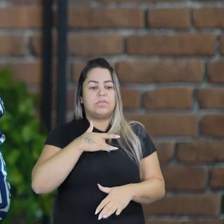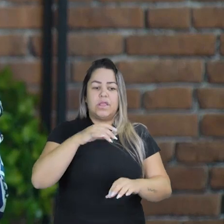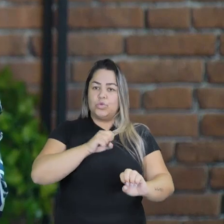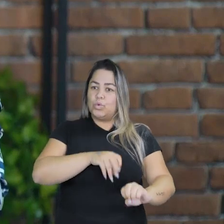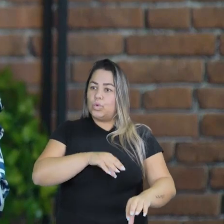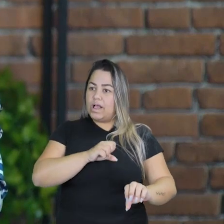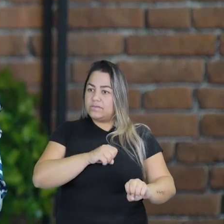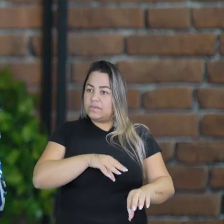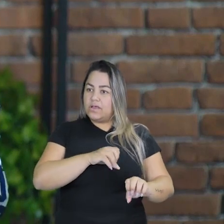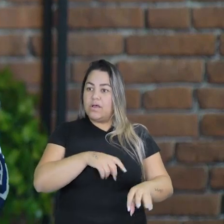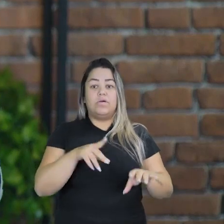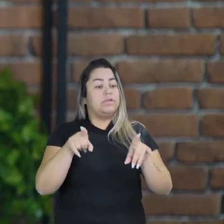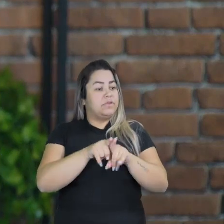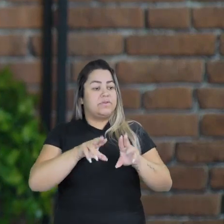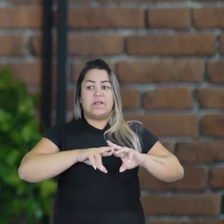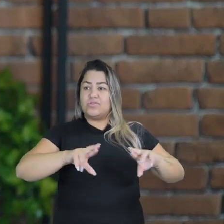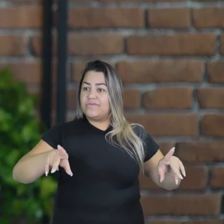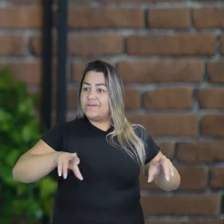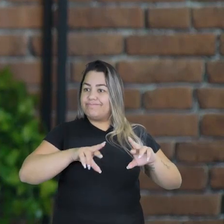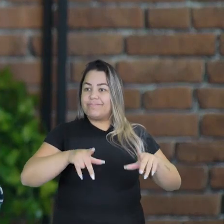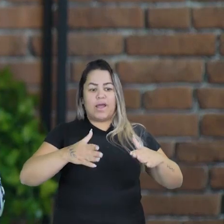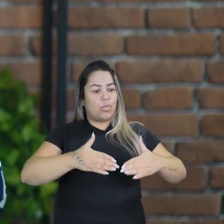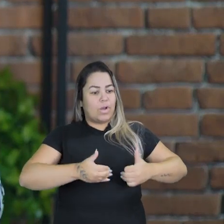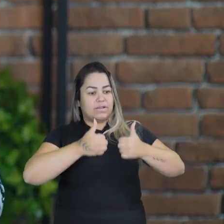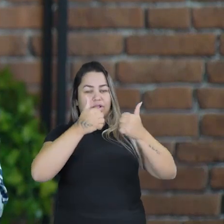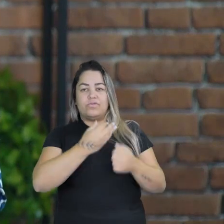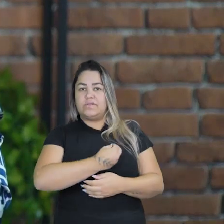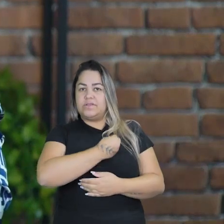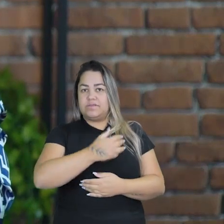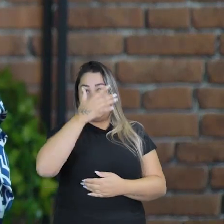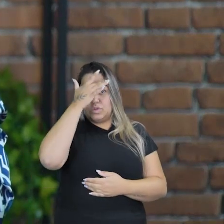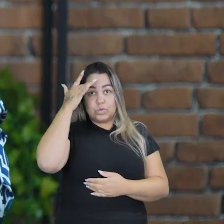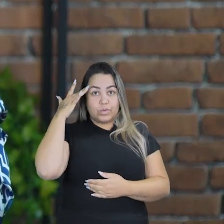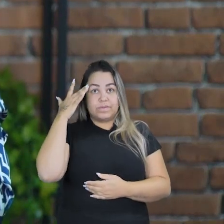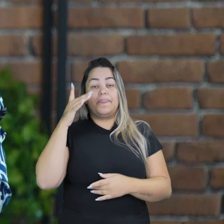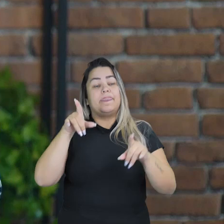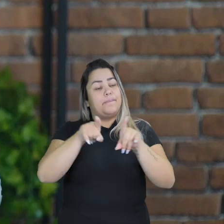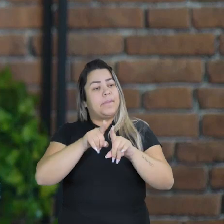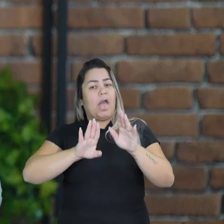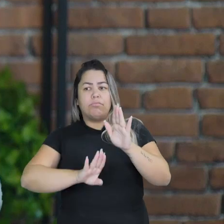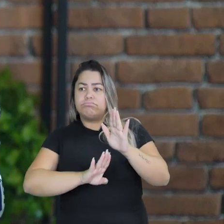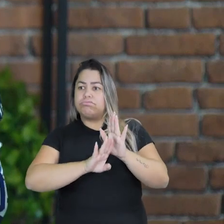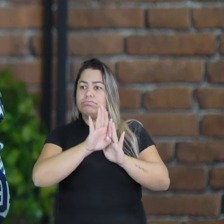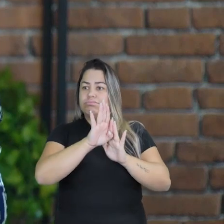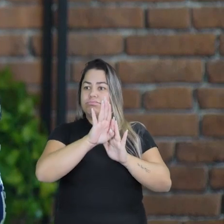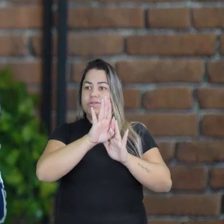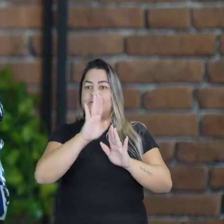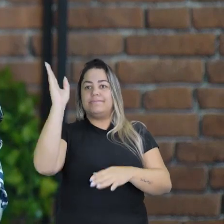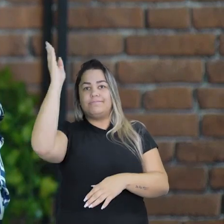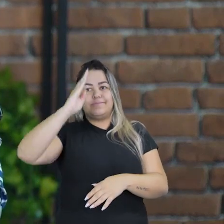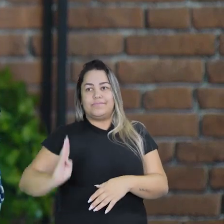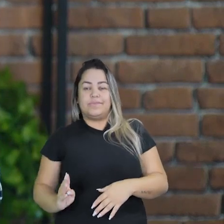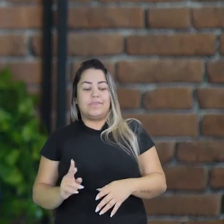área da saúde, da educação, e isso está fazendo a diferença na qualidade de vida das pessoas. Também aumentamos a